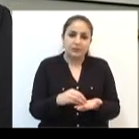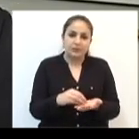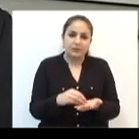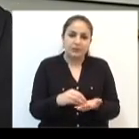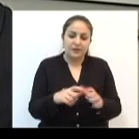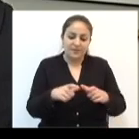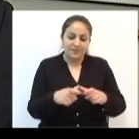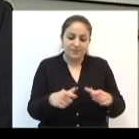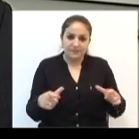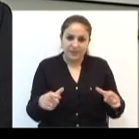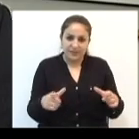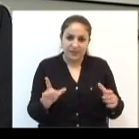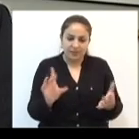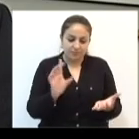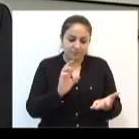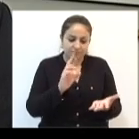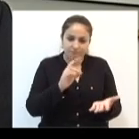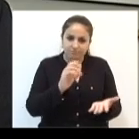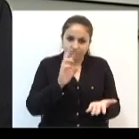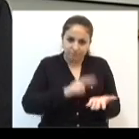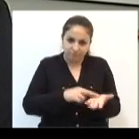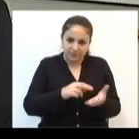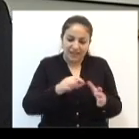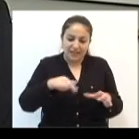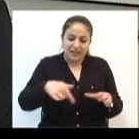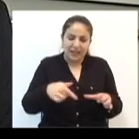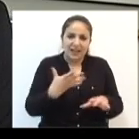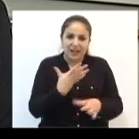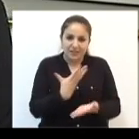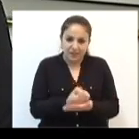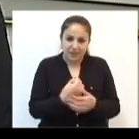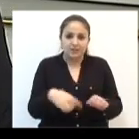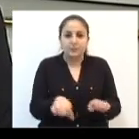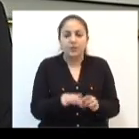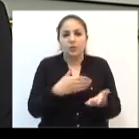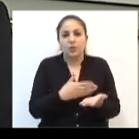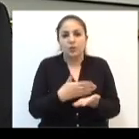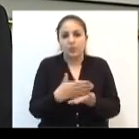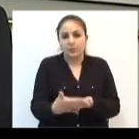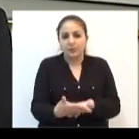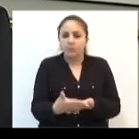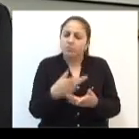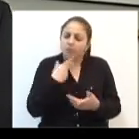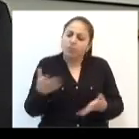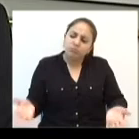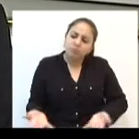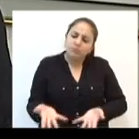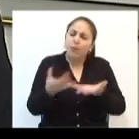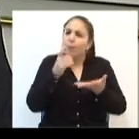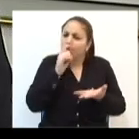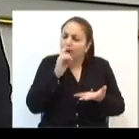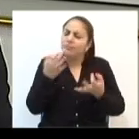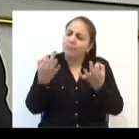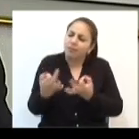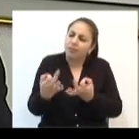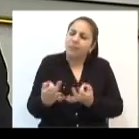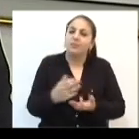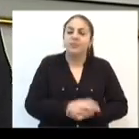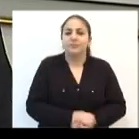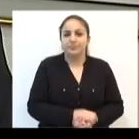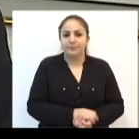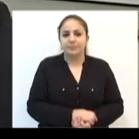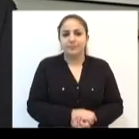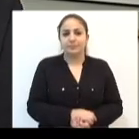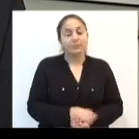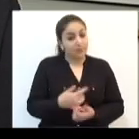nas fitas que eram gravadas, né? E eu com 8 anos convenci meu pai que poderia dar certo.